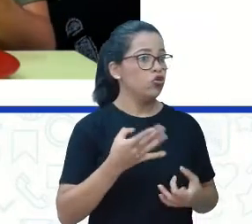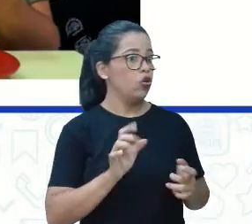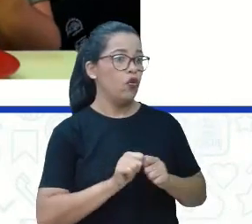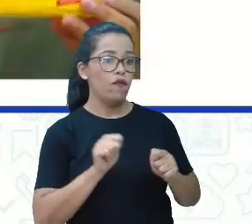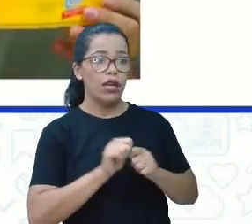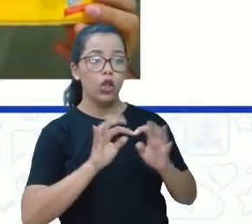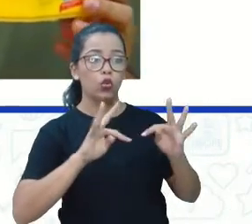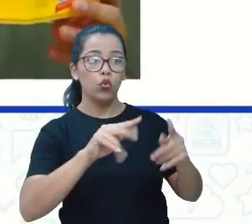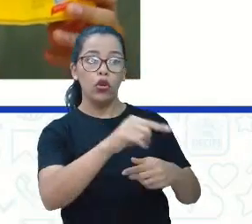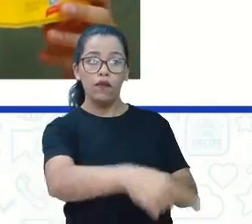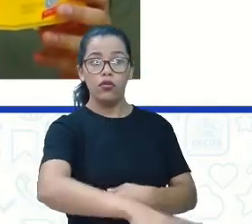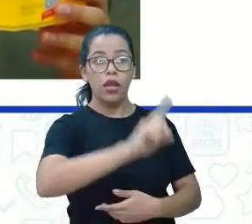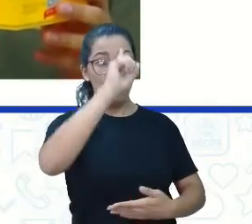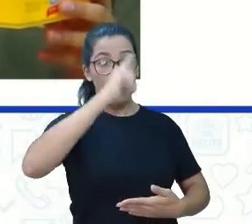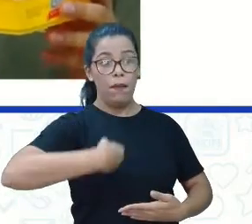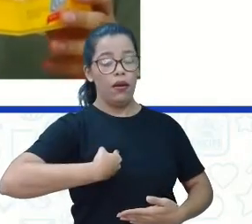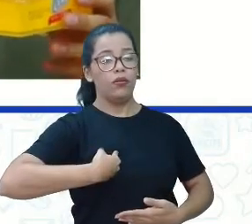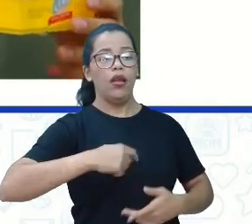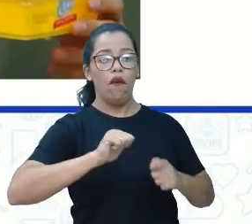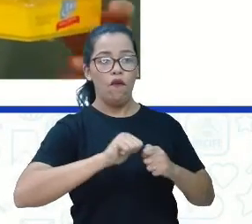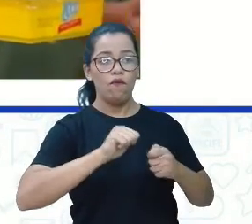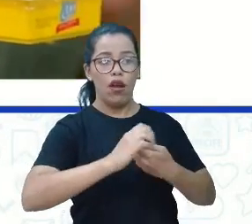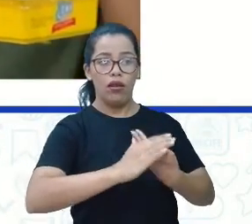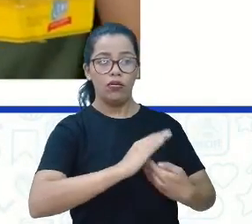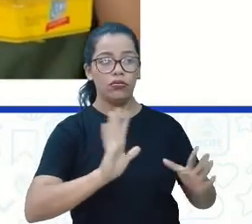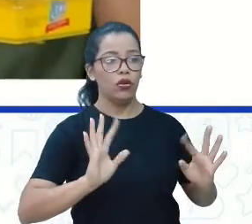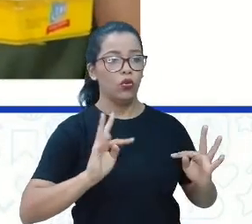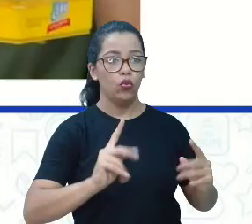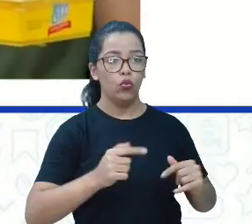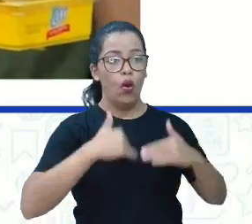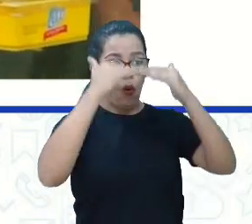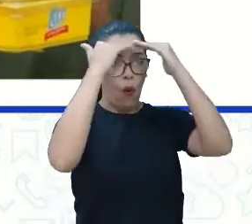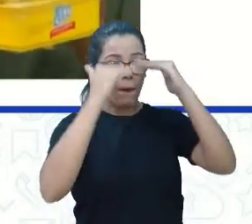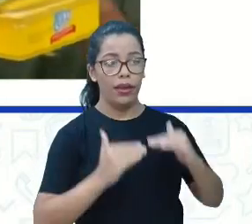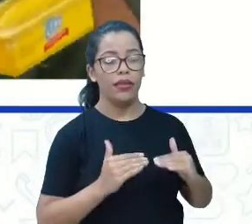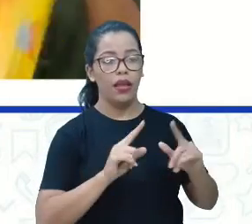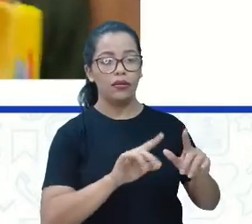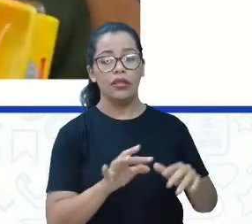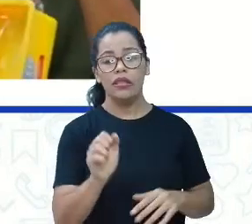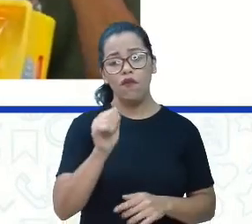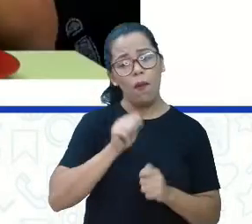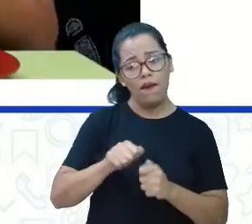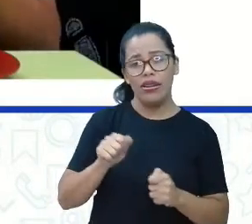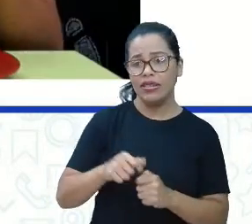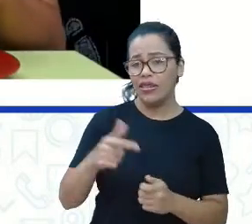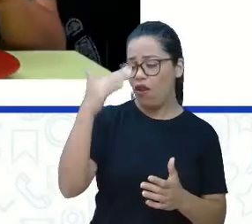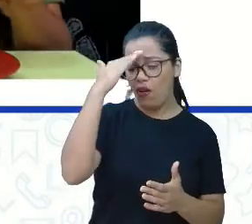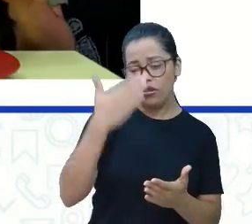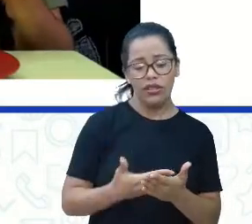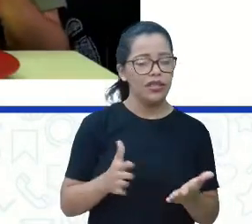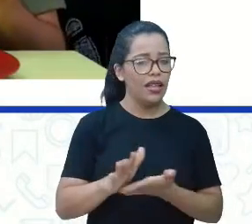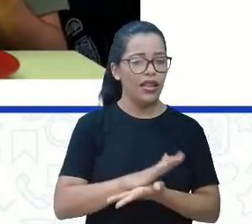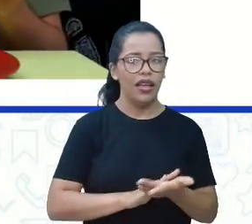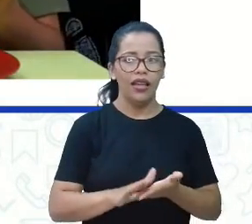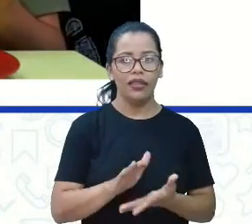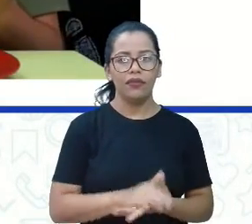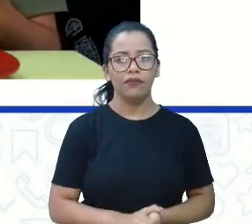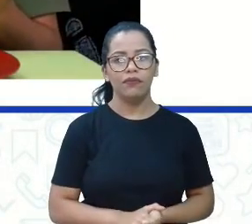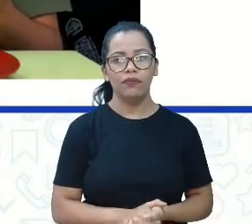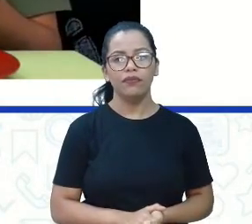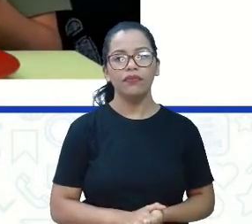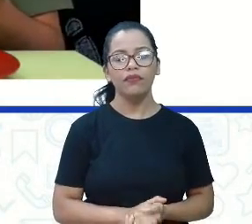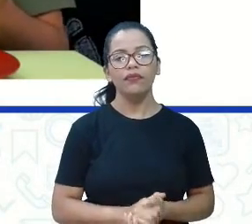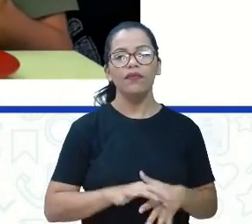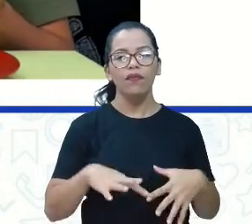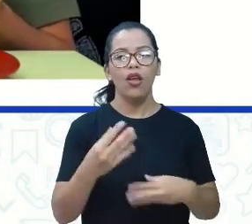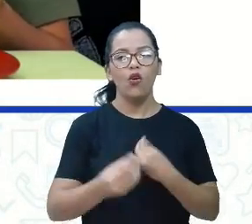falou. Vai. Gente, os robôs não vão matar nunca, gente. Porque se for pra fazer isso aqui, não vai acontecer nada. Vai. Como é que é essa